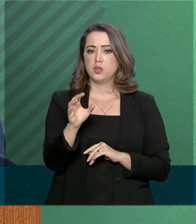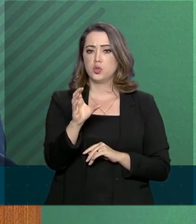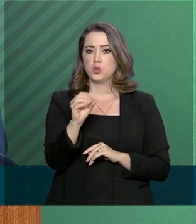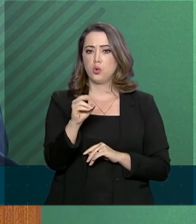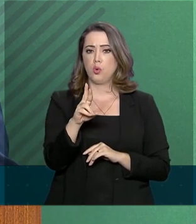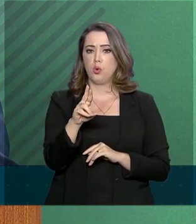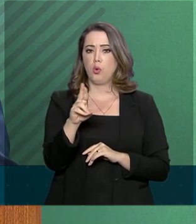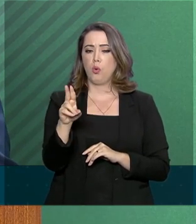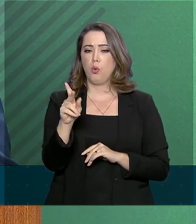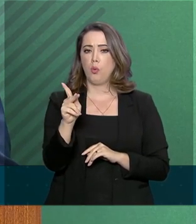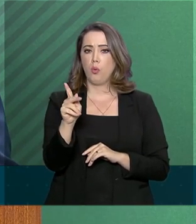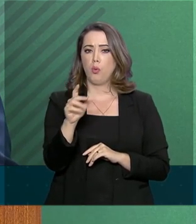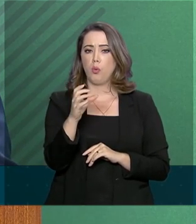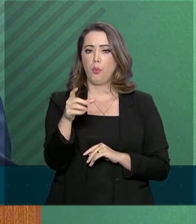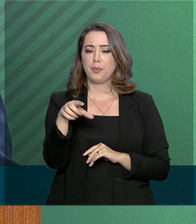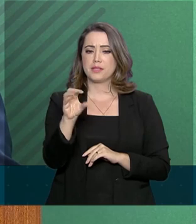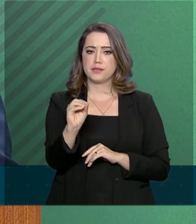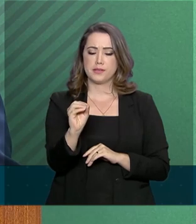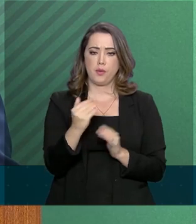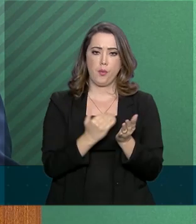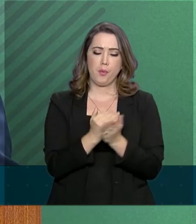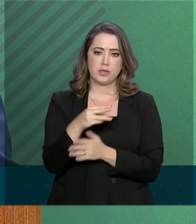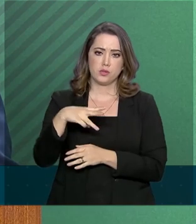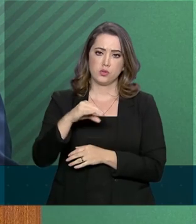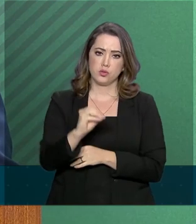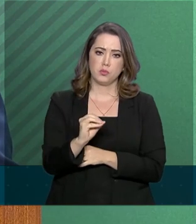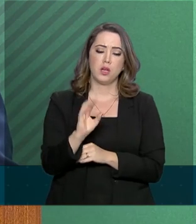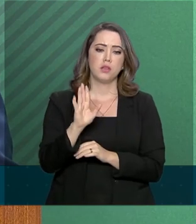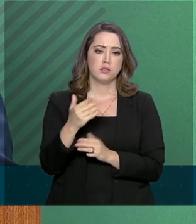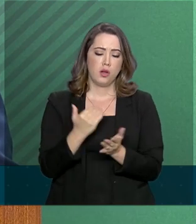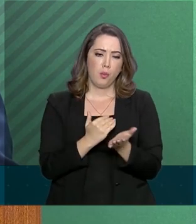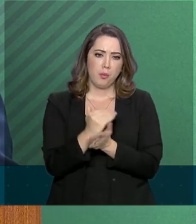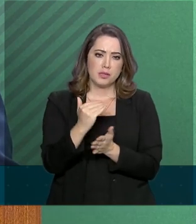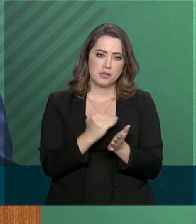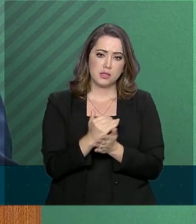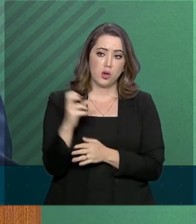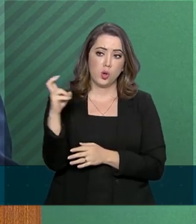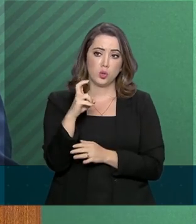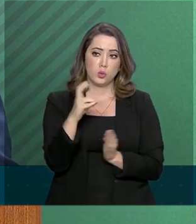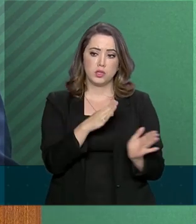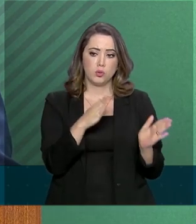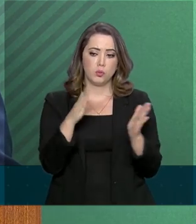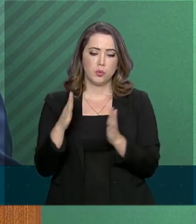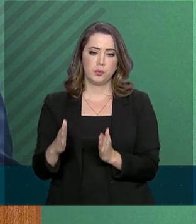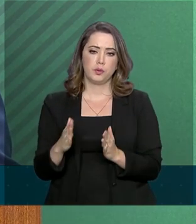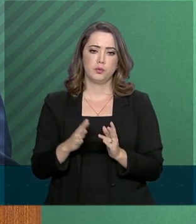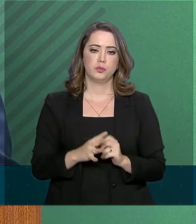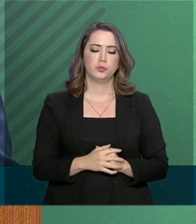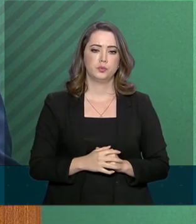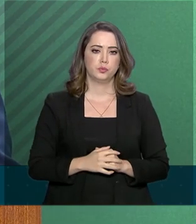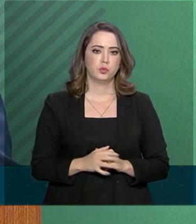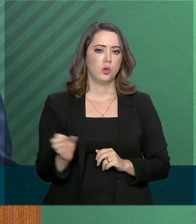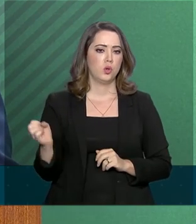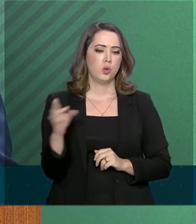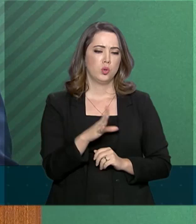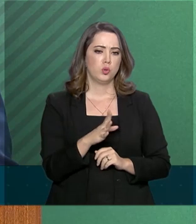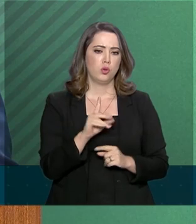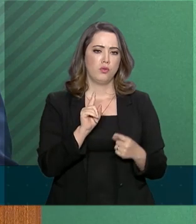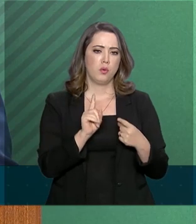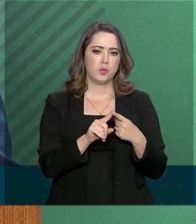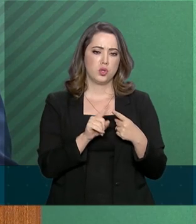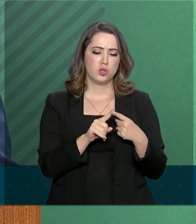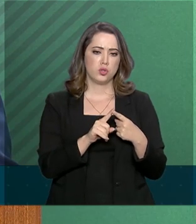parceria com outros ministérios está entrando em sua 5ª fase o novo pilar do